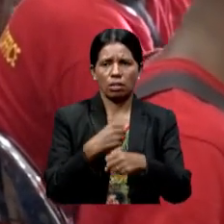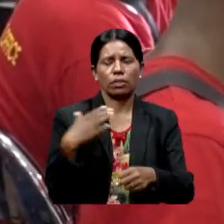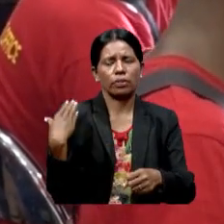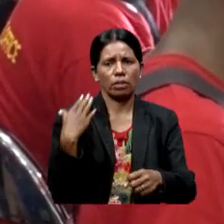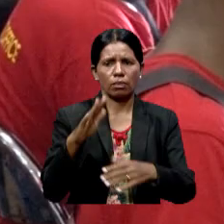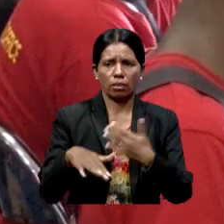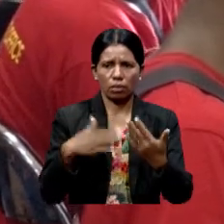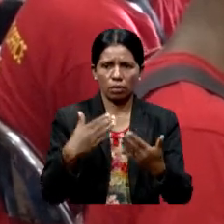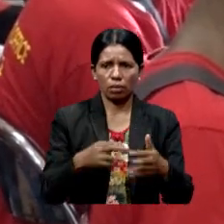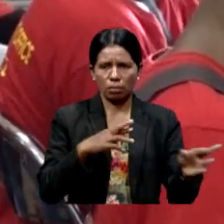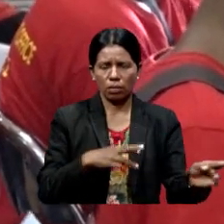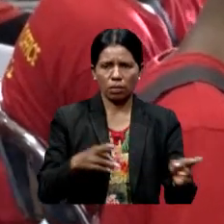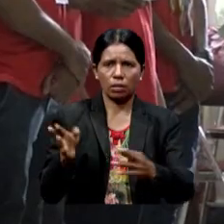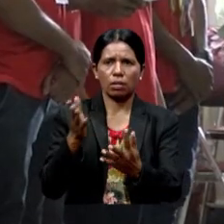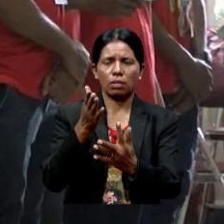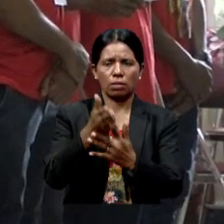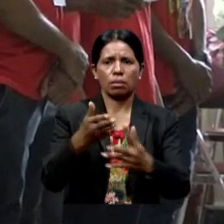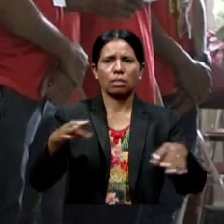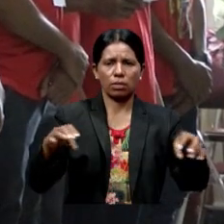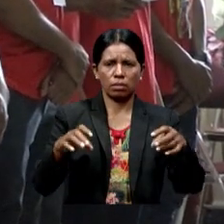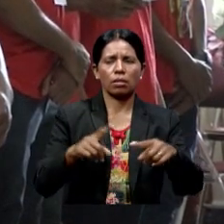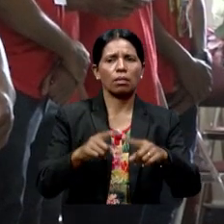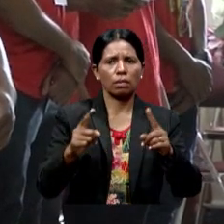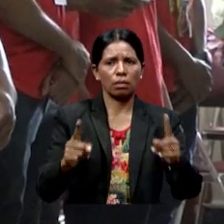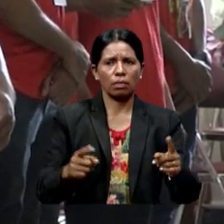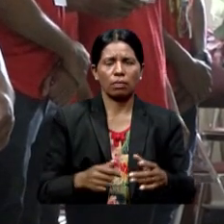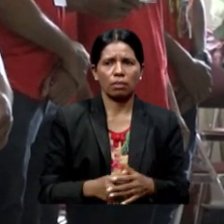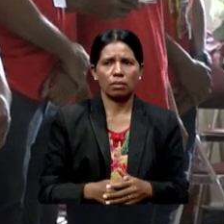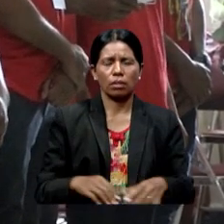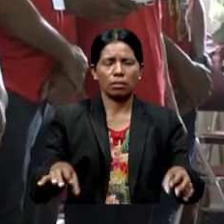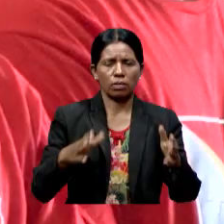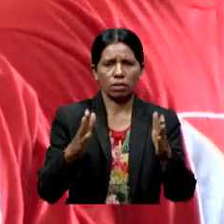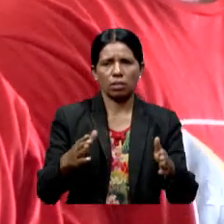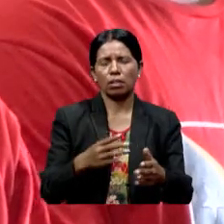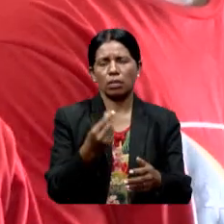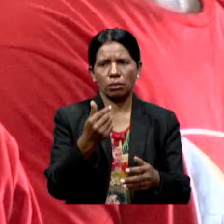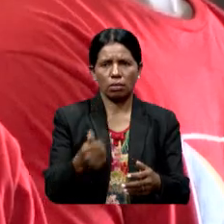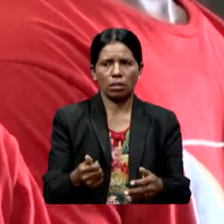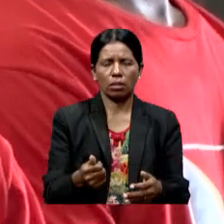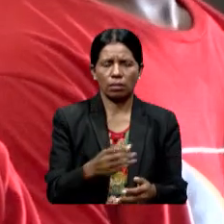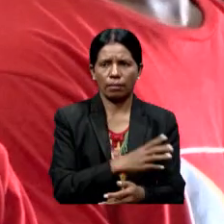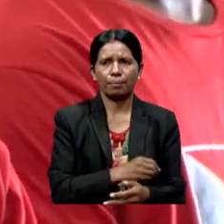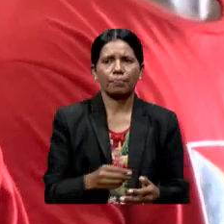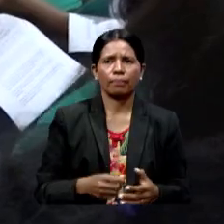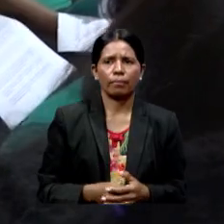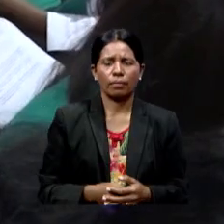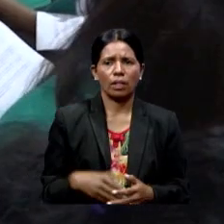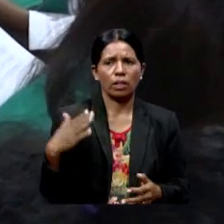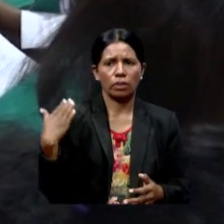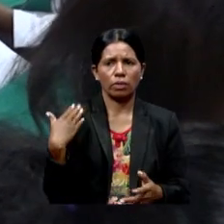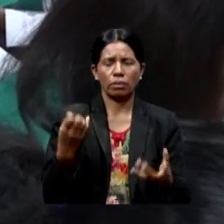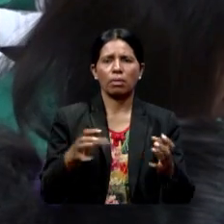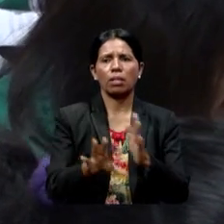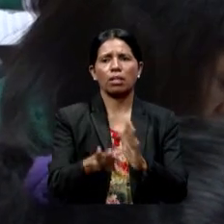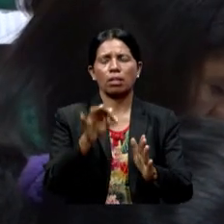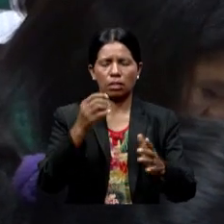nebemak pronto atu bel tama va campo de serviço, mas emprego itu ande atu bel absorve jovens iras ne. Então, jovem bara hili